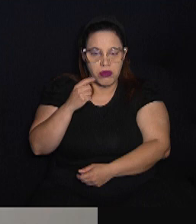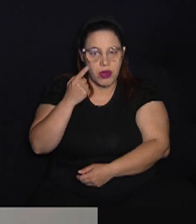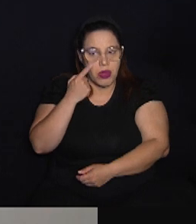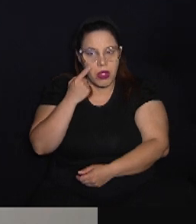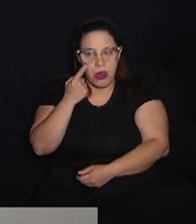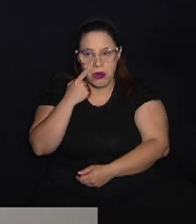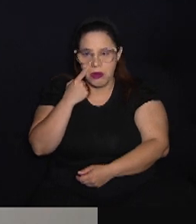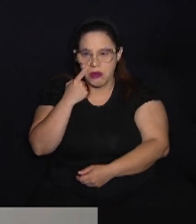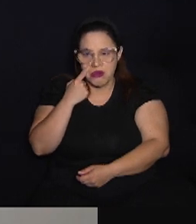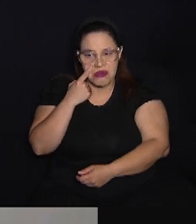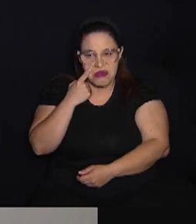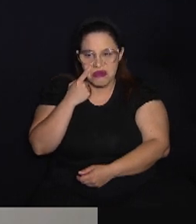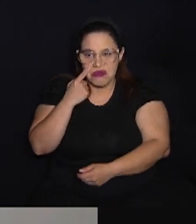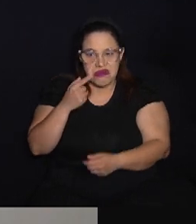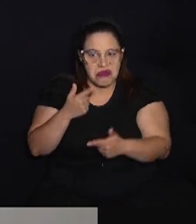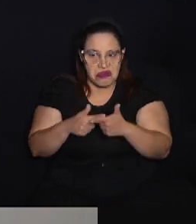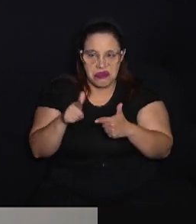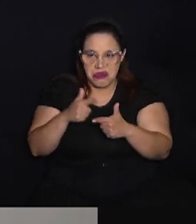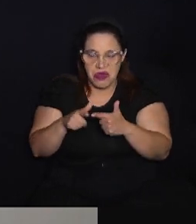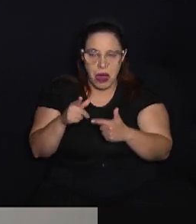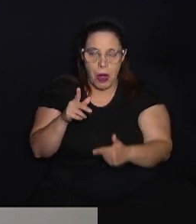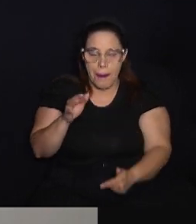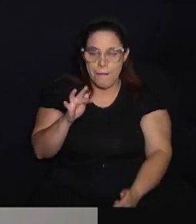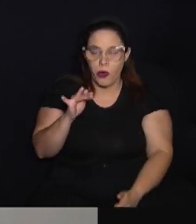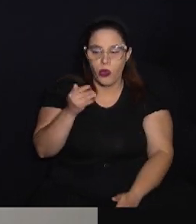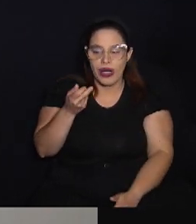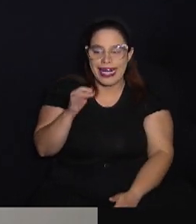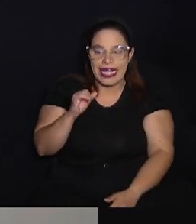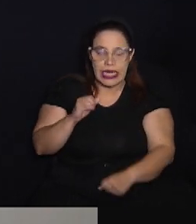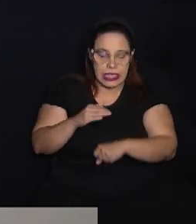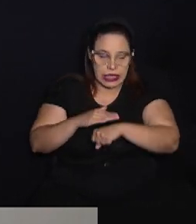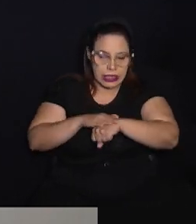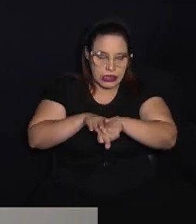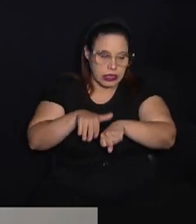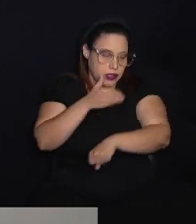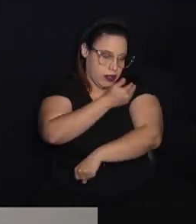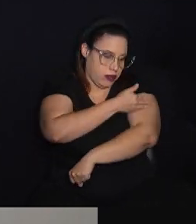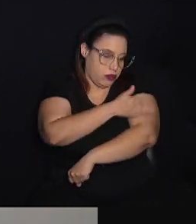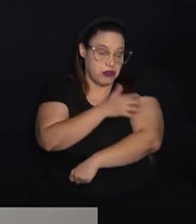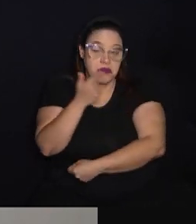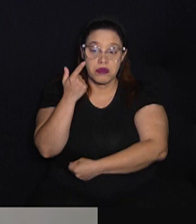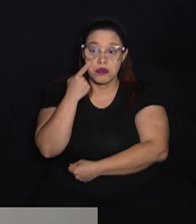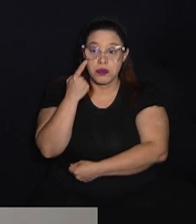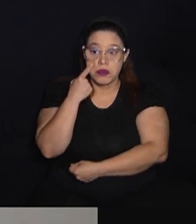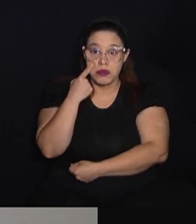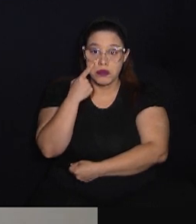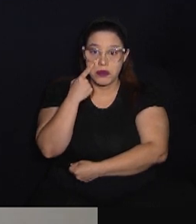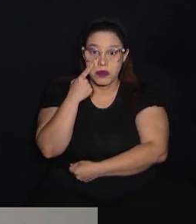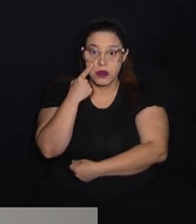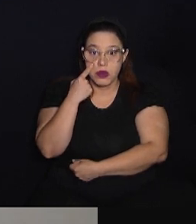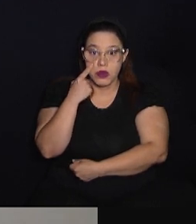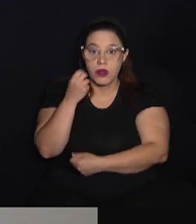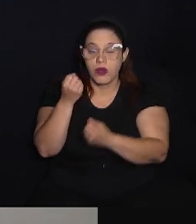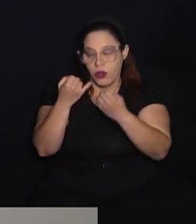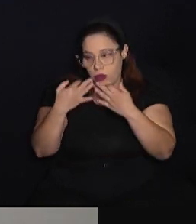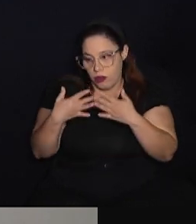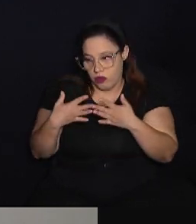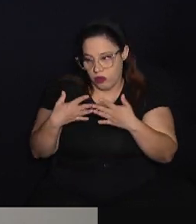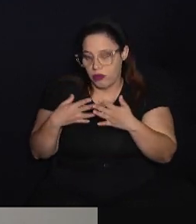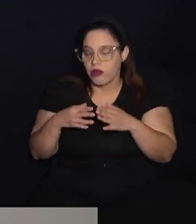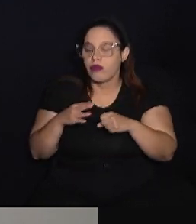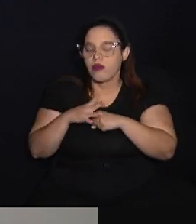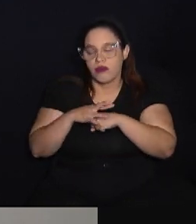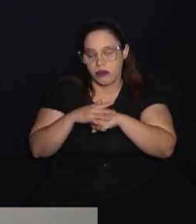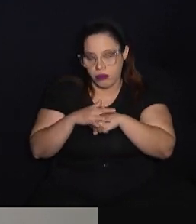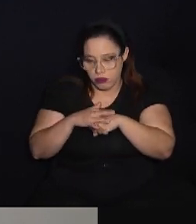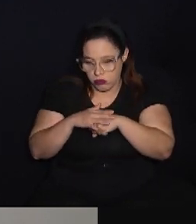problema das crianças em relação a bullying, a nada disso. Eu tenho visto as pessoas com mais informações sobre a